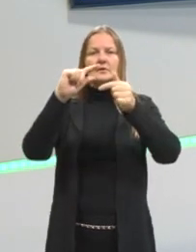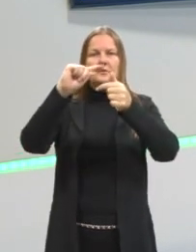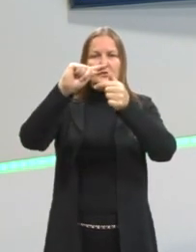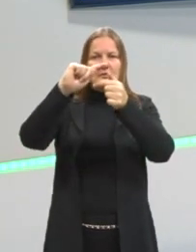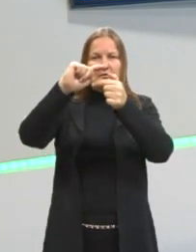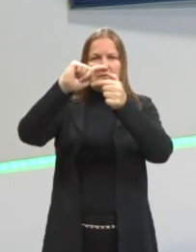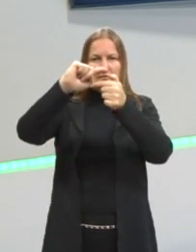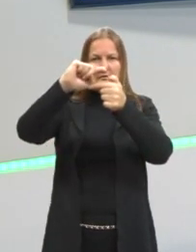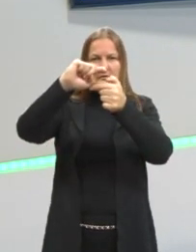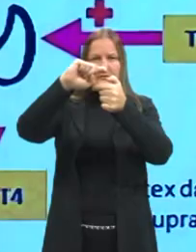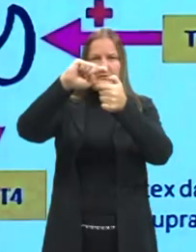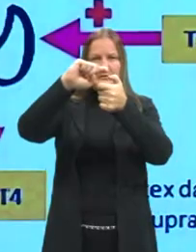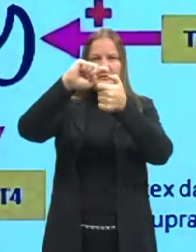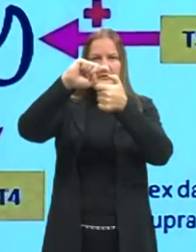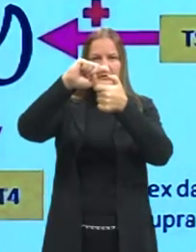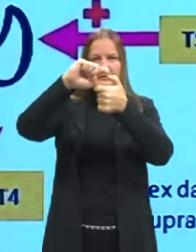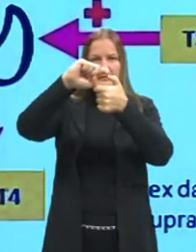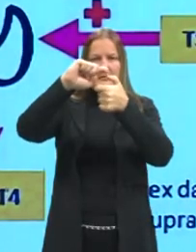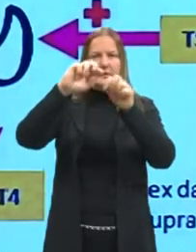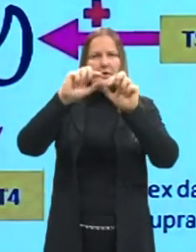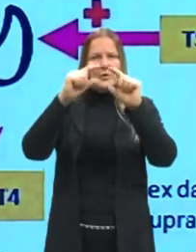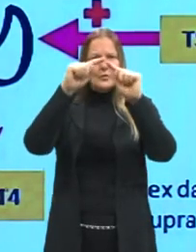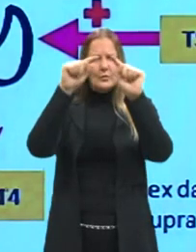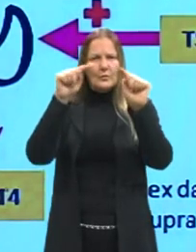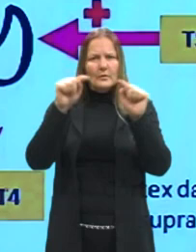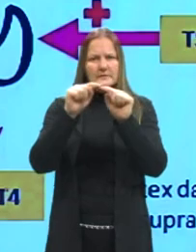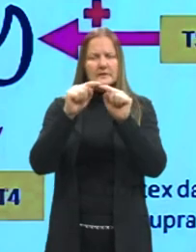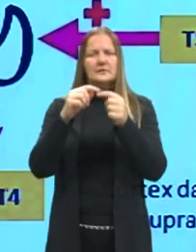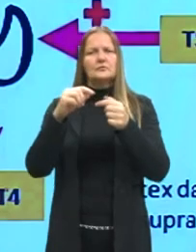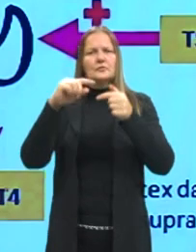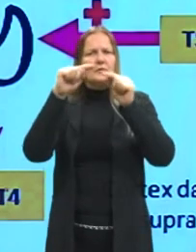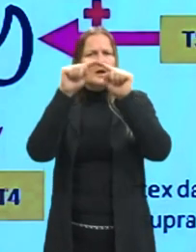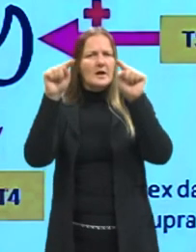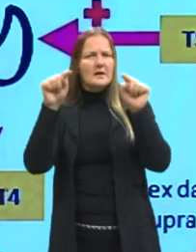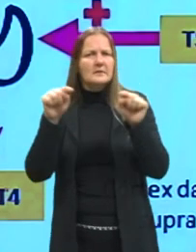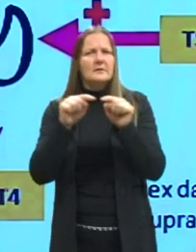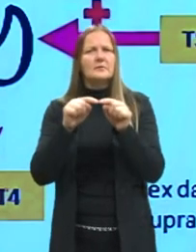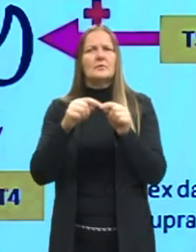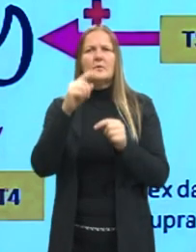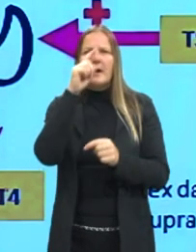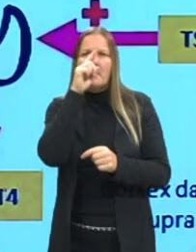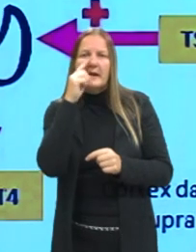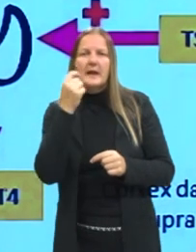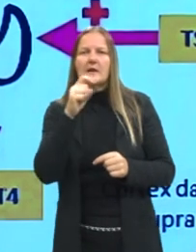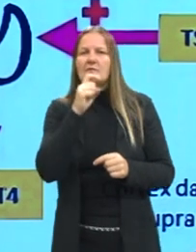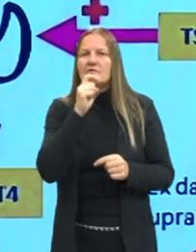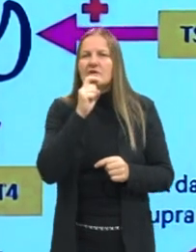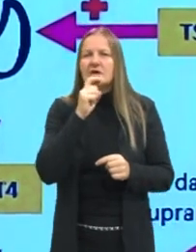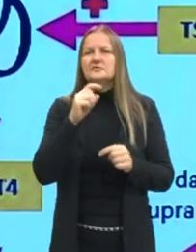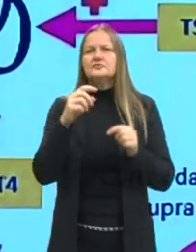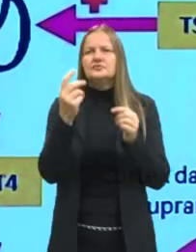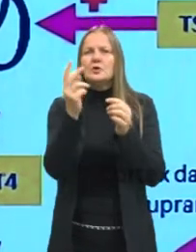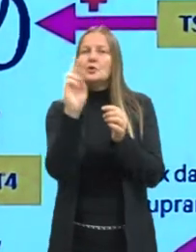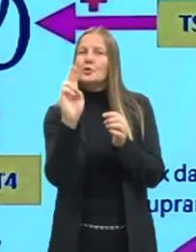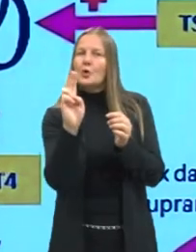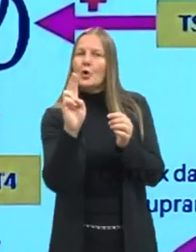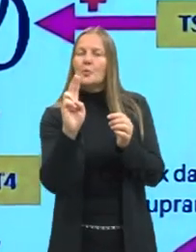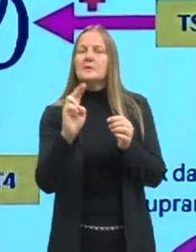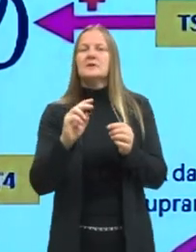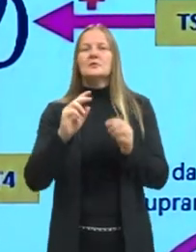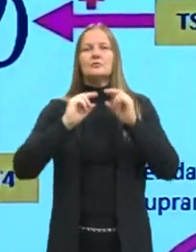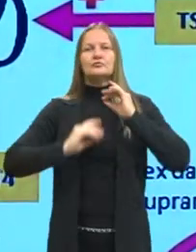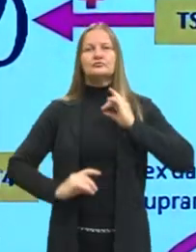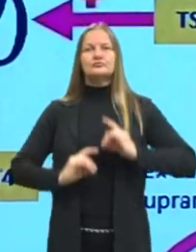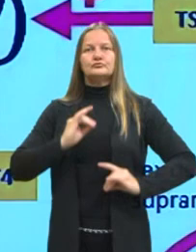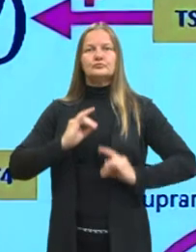amarelo são os nomes dos hormônios tá aqui em Verde também em